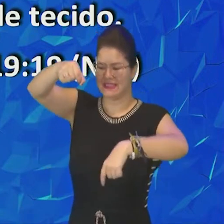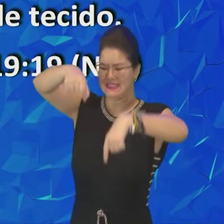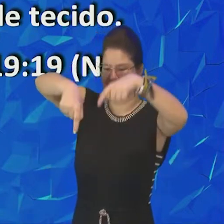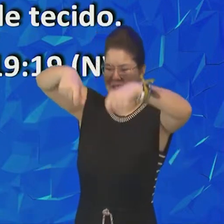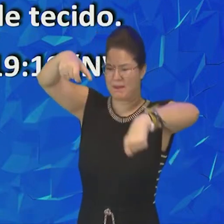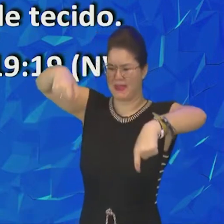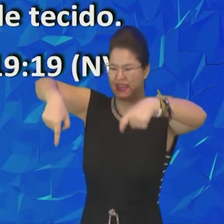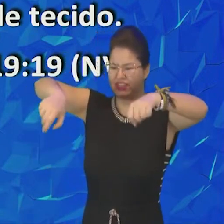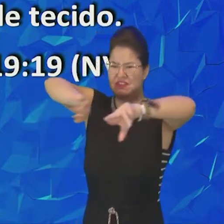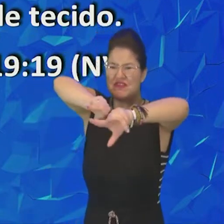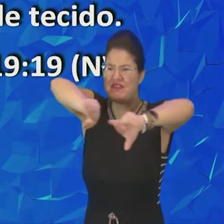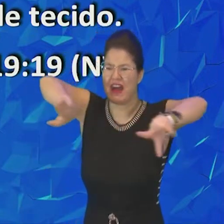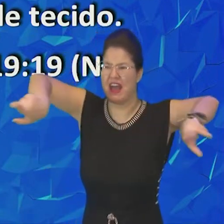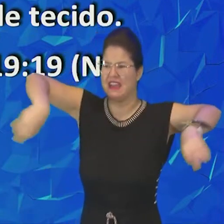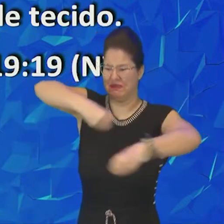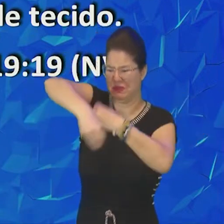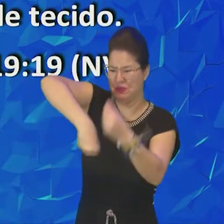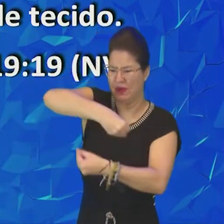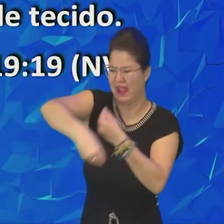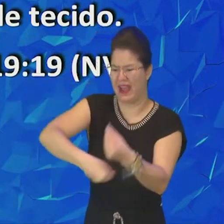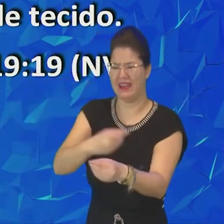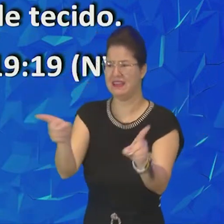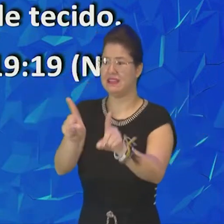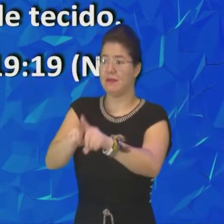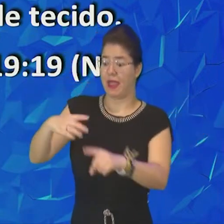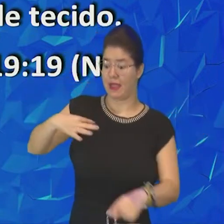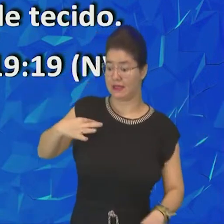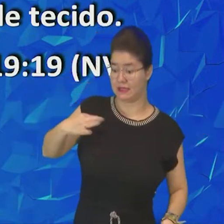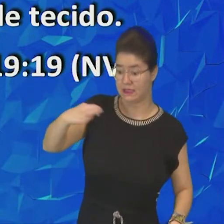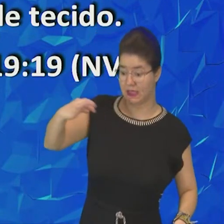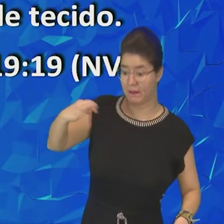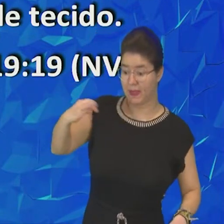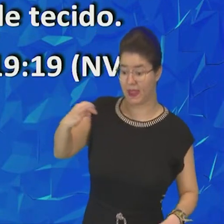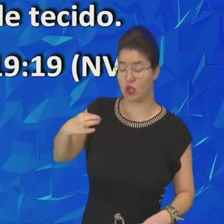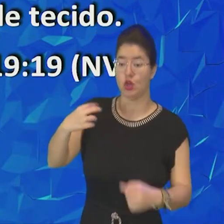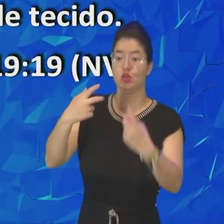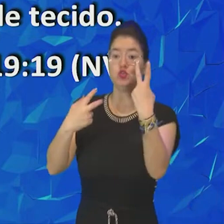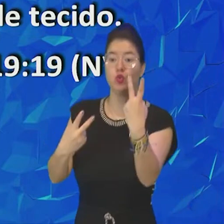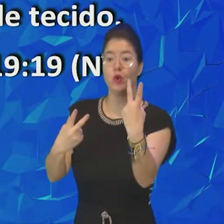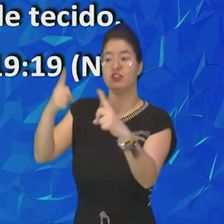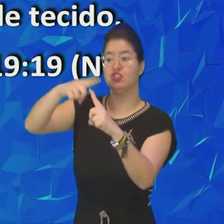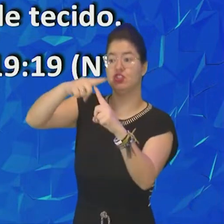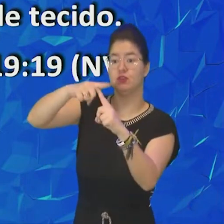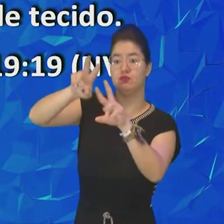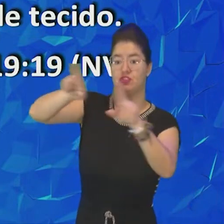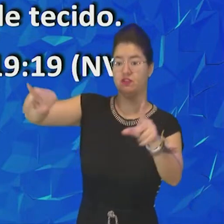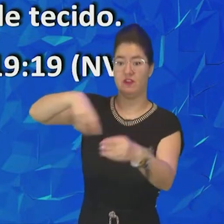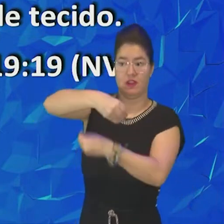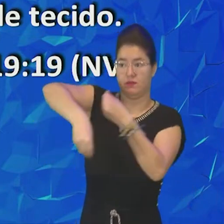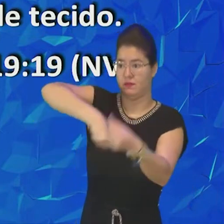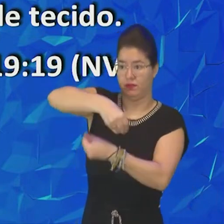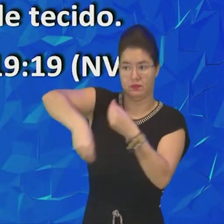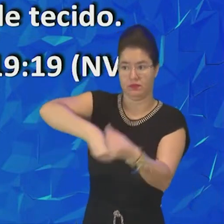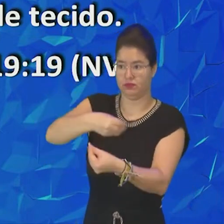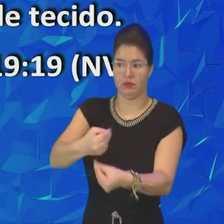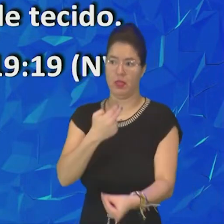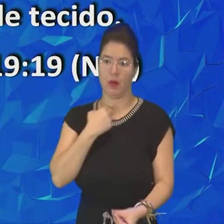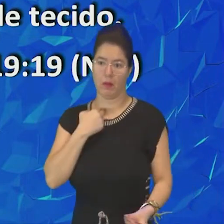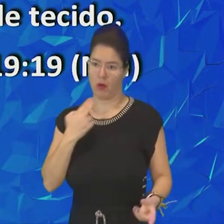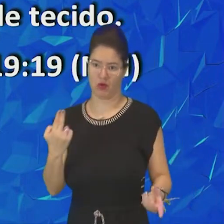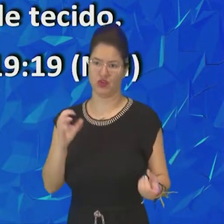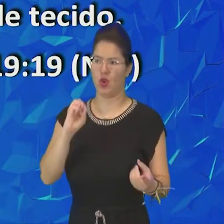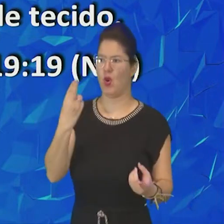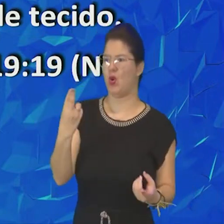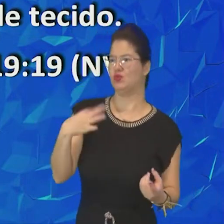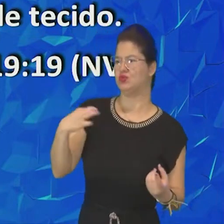duas espécies, nem usarás roupa de dois estofos misturados, ou de duas linhas misturadas, ou